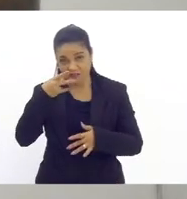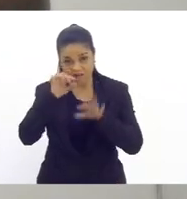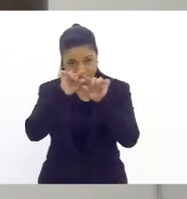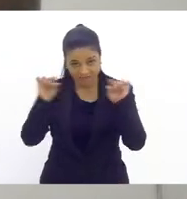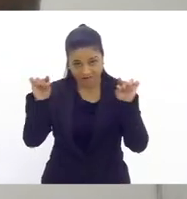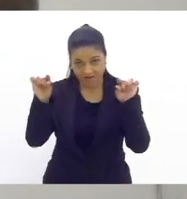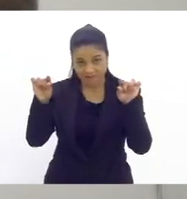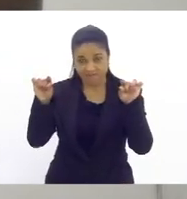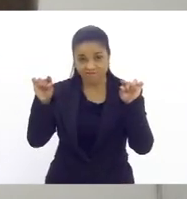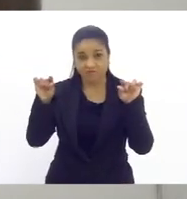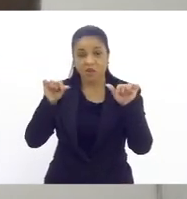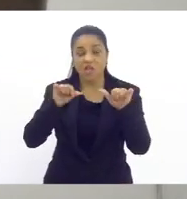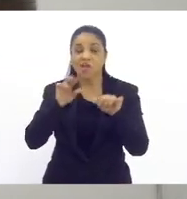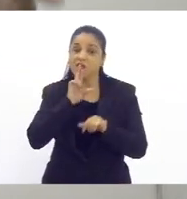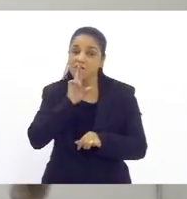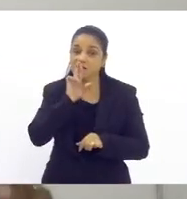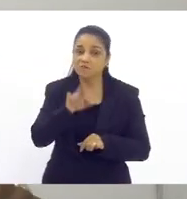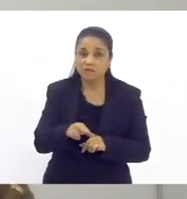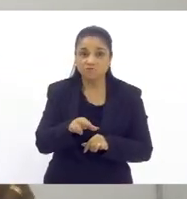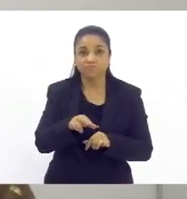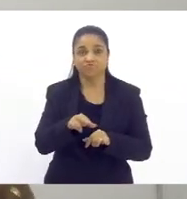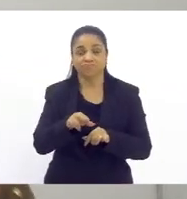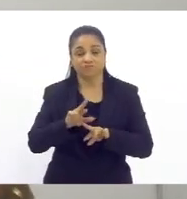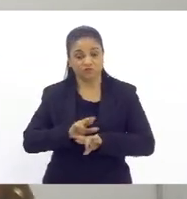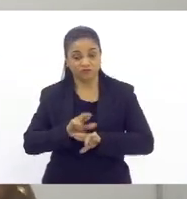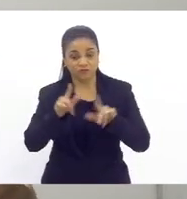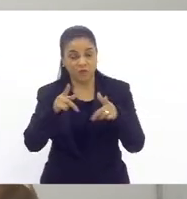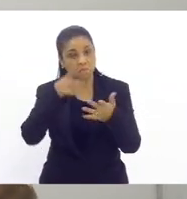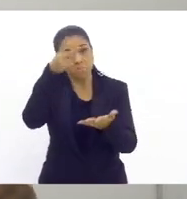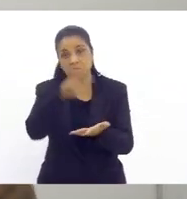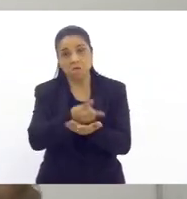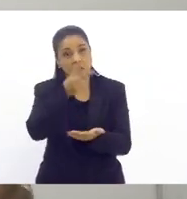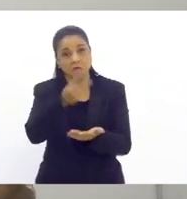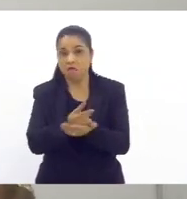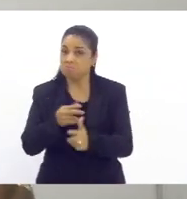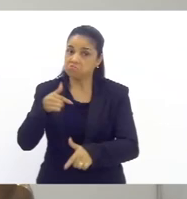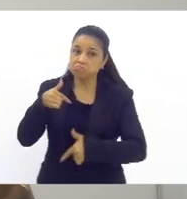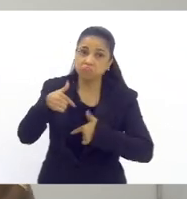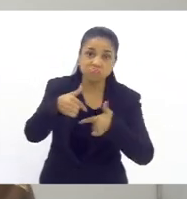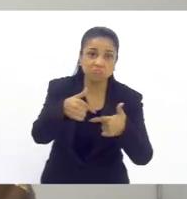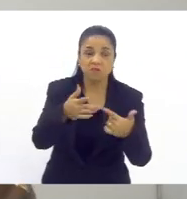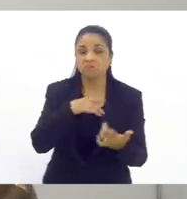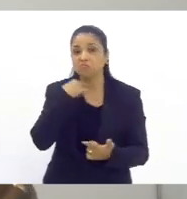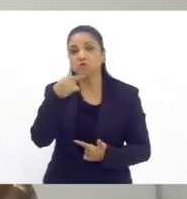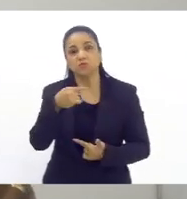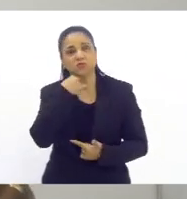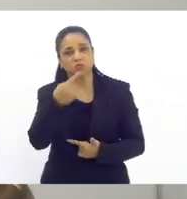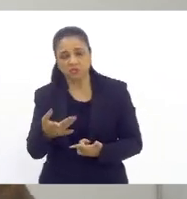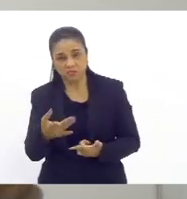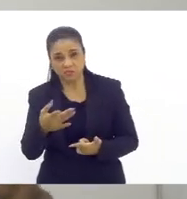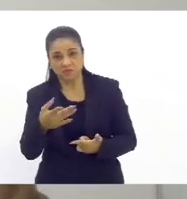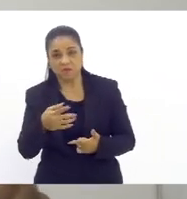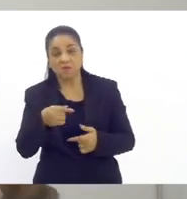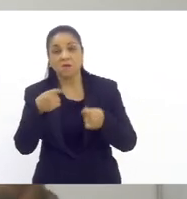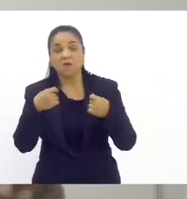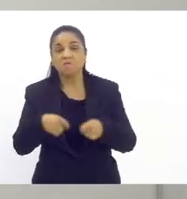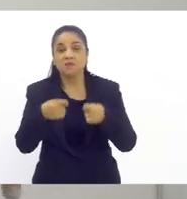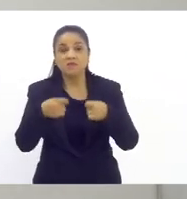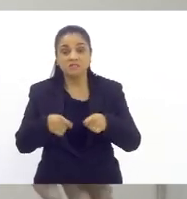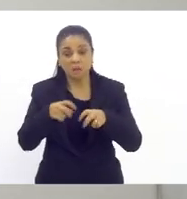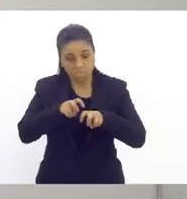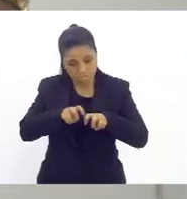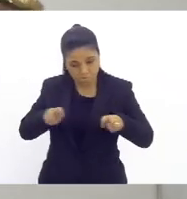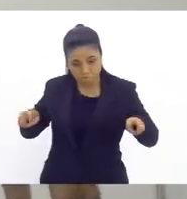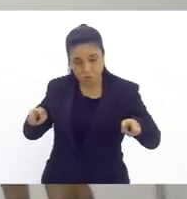diferente fazendo as mesmas coisas então assim mas tem que botar assim na mesa várias pessoas que